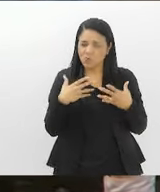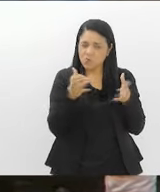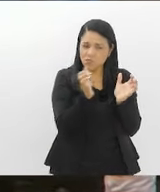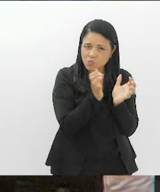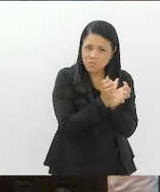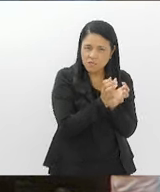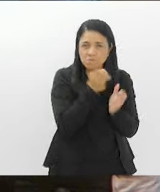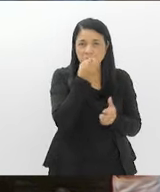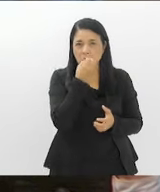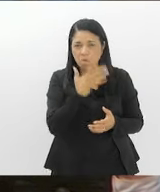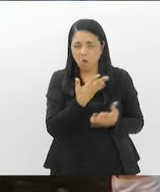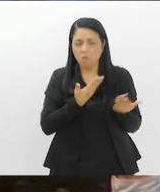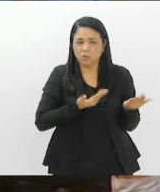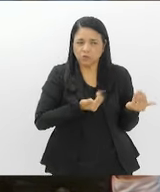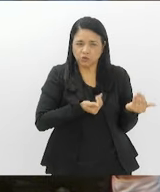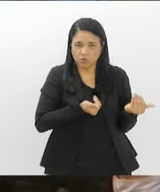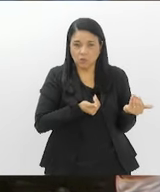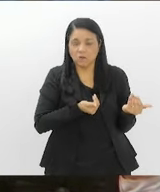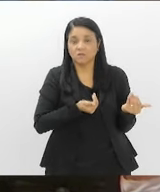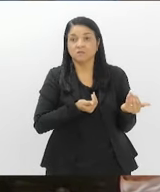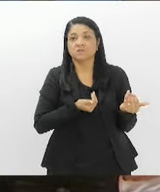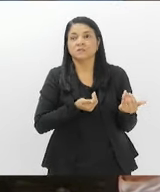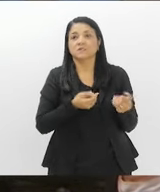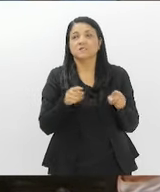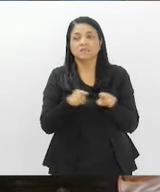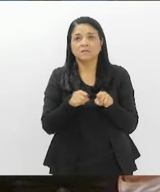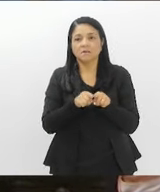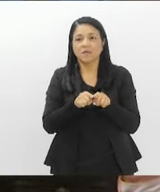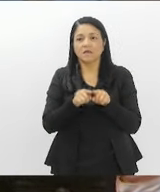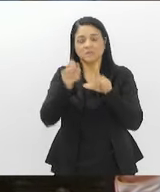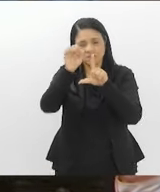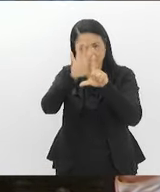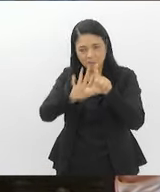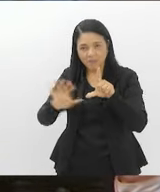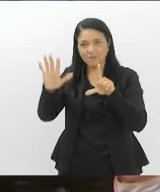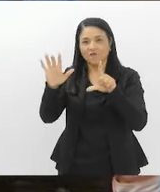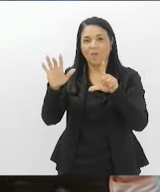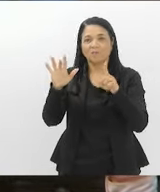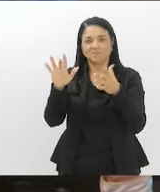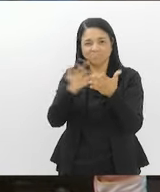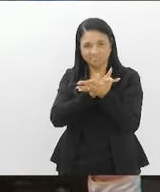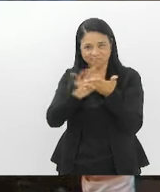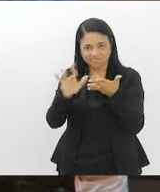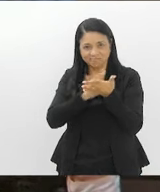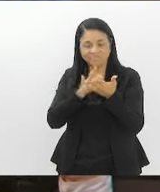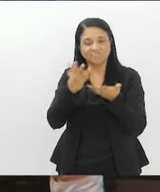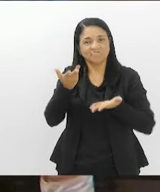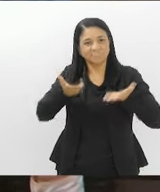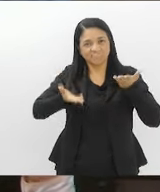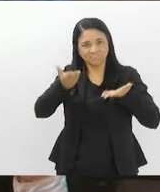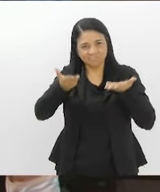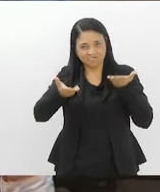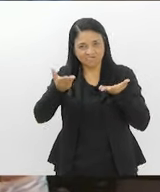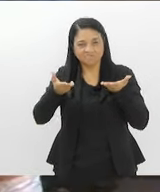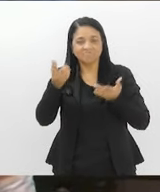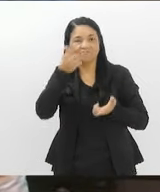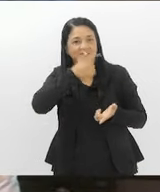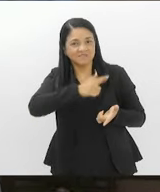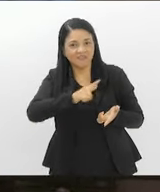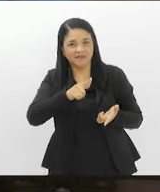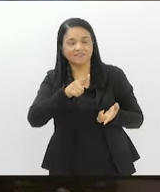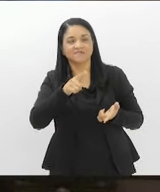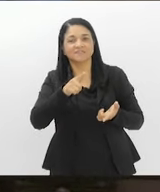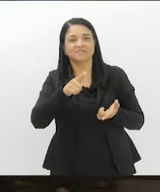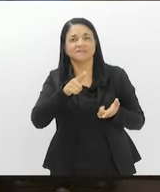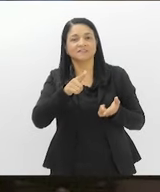da juventude e também dessa plataforma digital, que o senhor consegue trazer o equilíbrio quando a gente consegue, quer seja